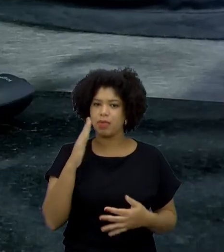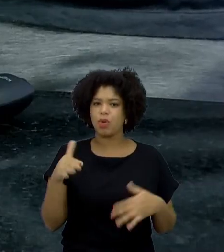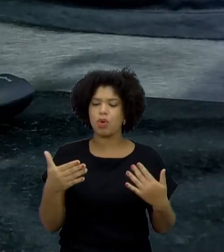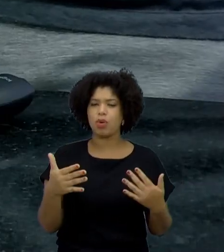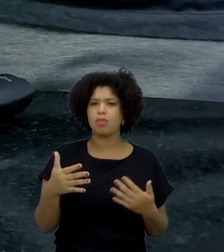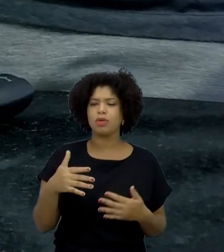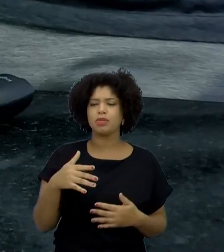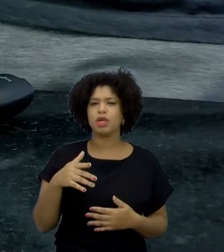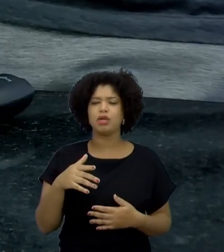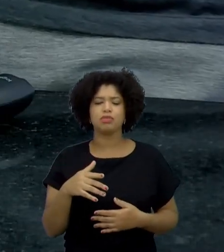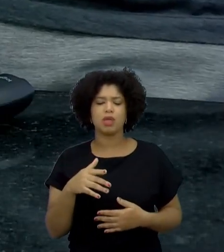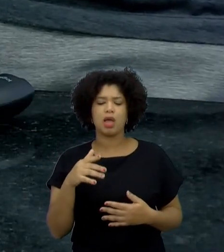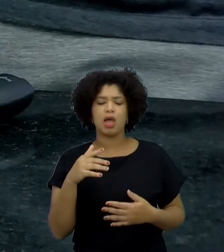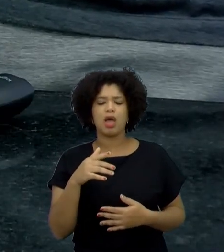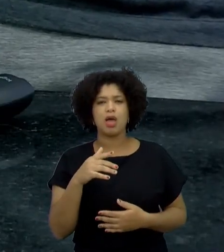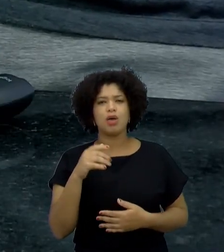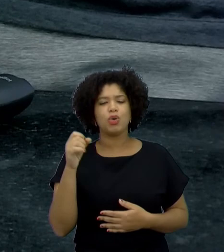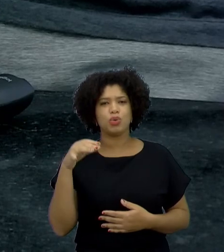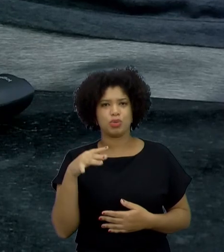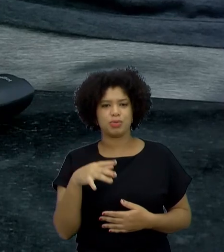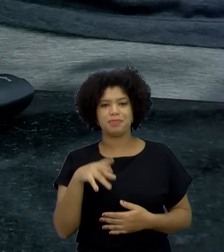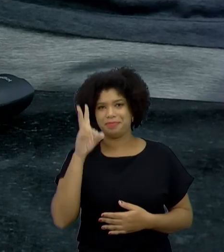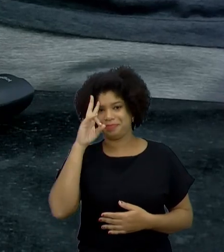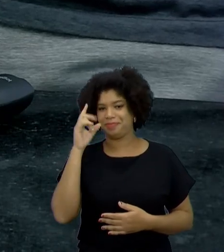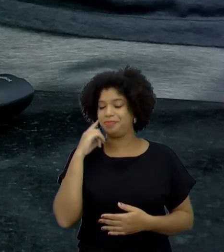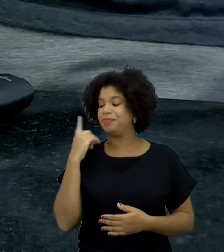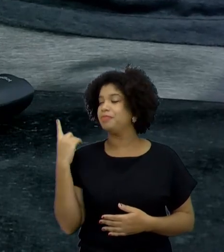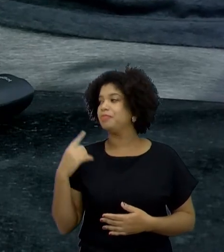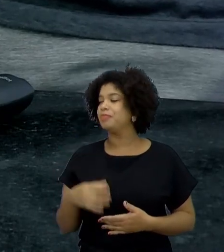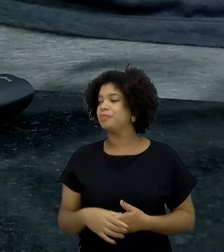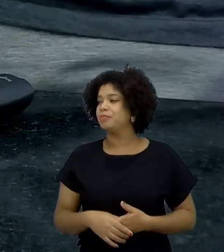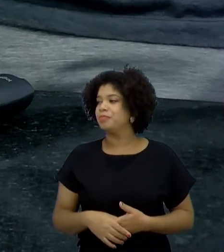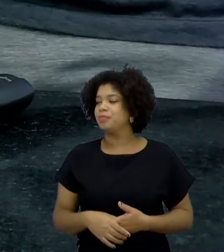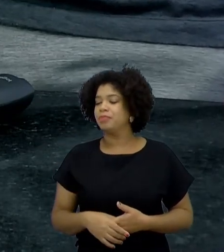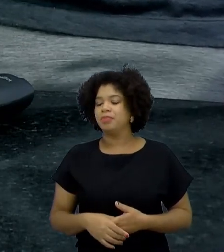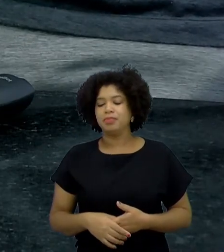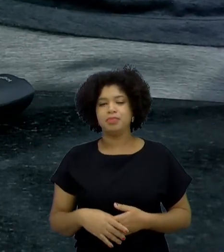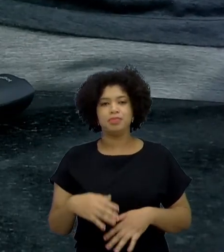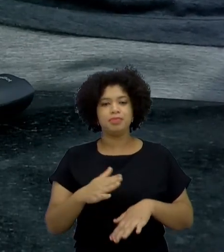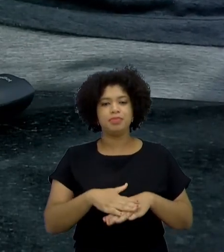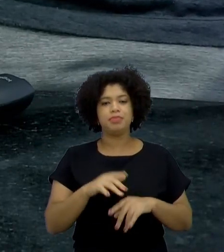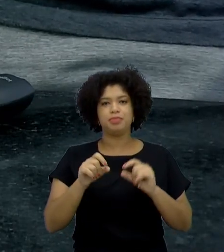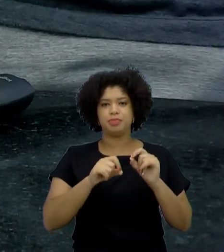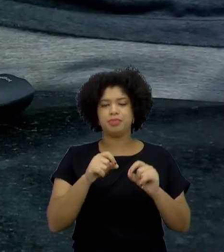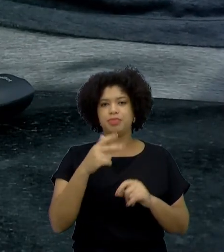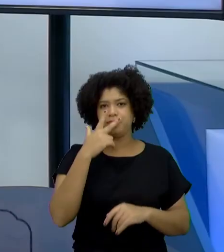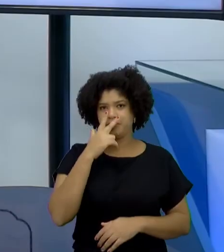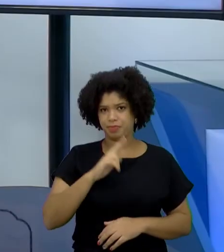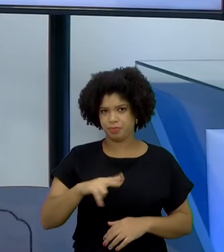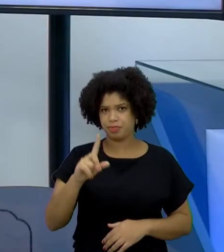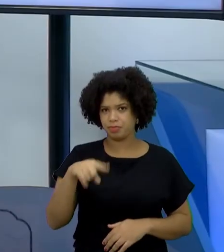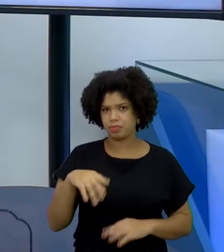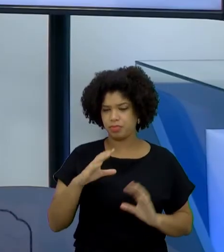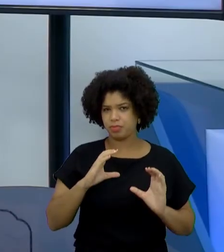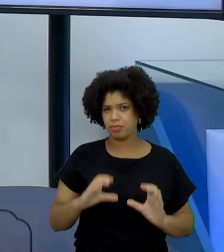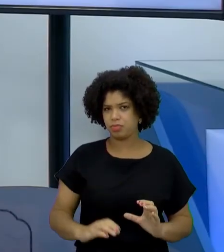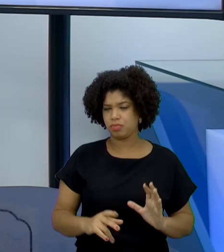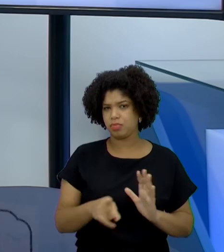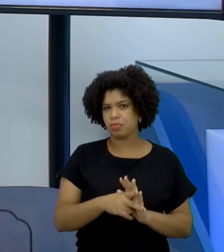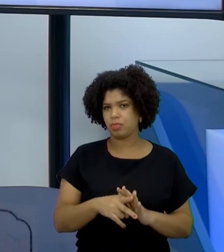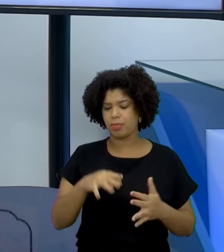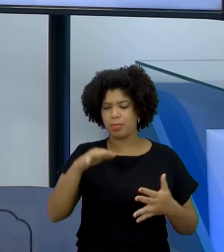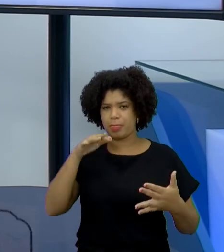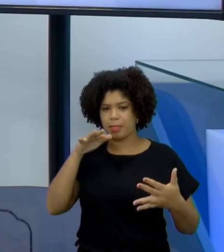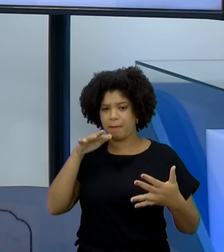meios. Mas, enfim, quando a luz entra nessa garrafa, o que ela faz? Será que é diferente o comportamento da luz quando